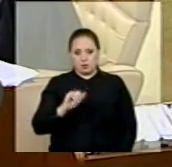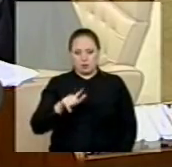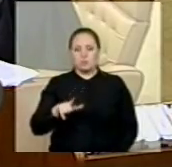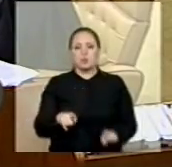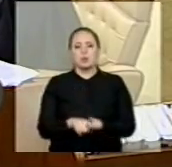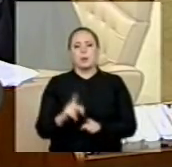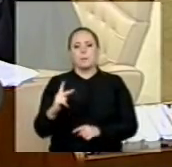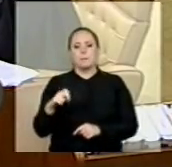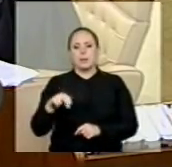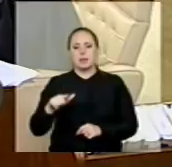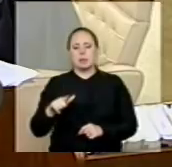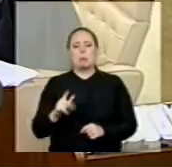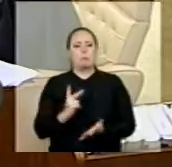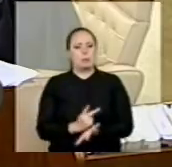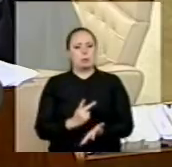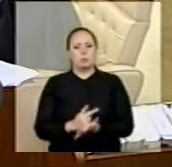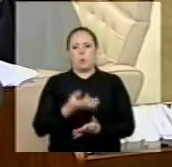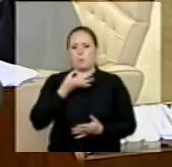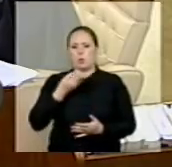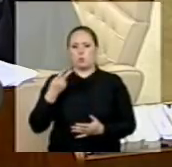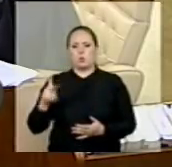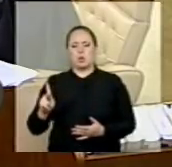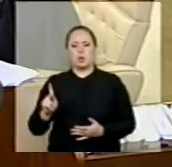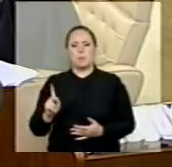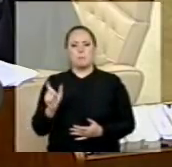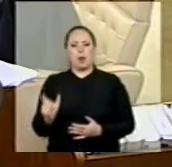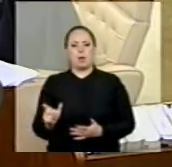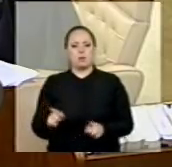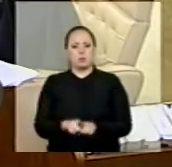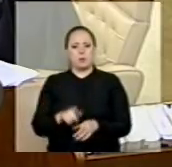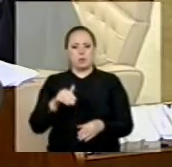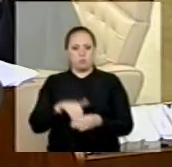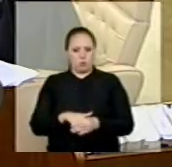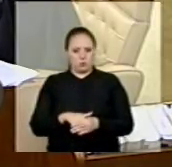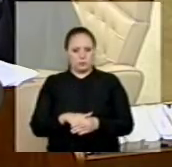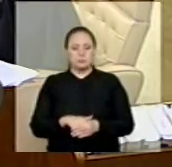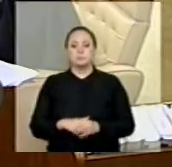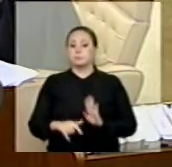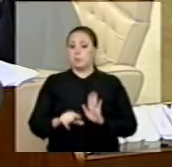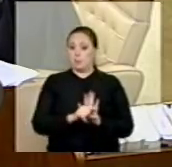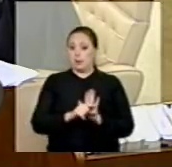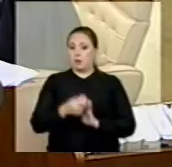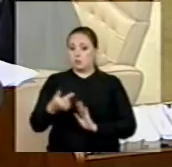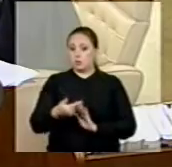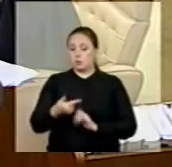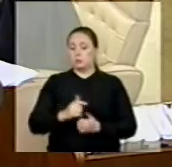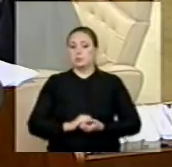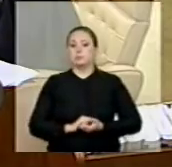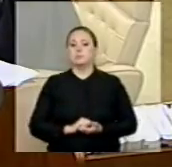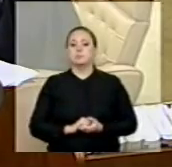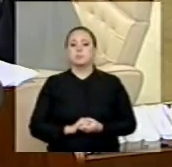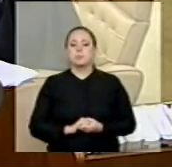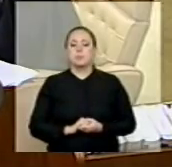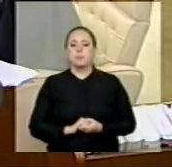quaisquer de suas opiniões, palavras e votos. Parágrafo 2º. Desde a expedição